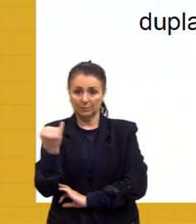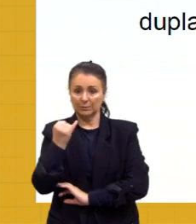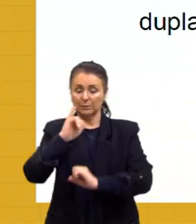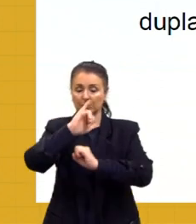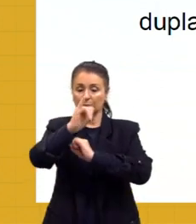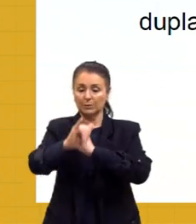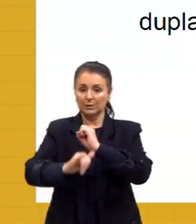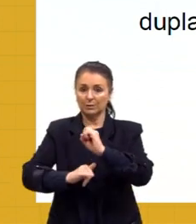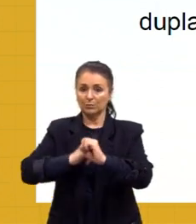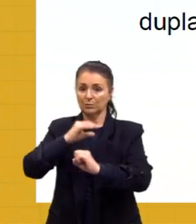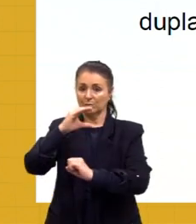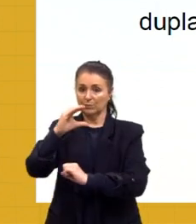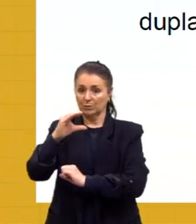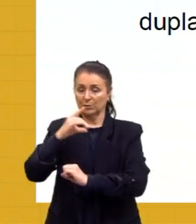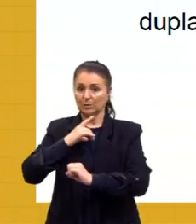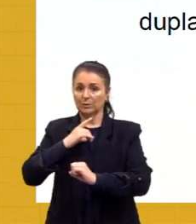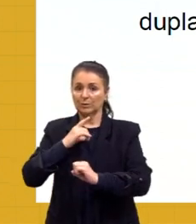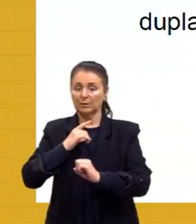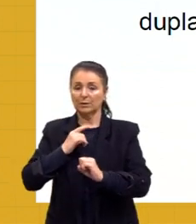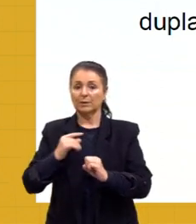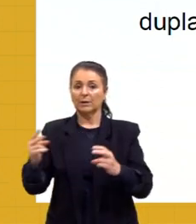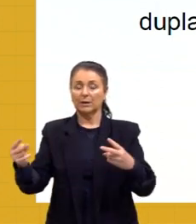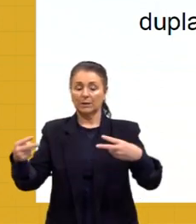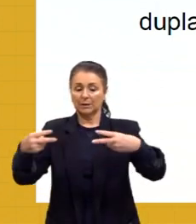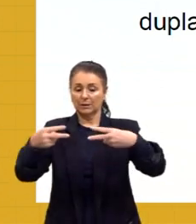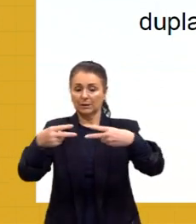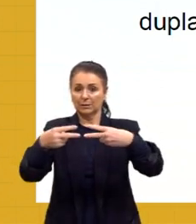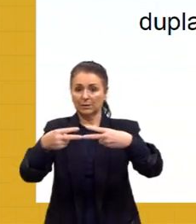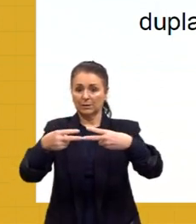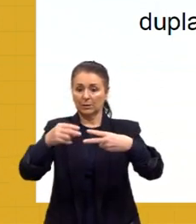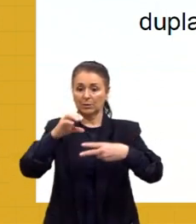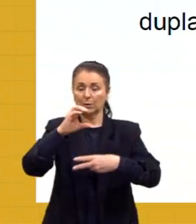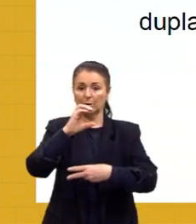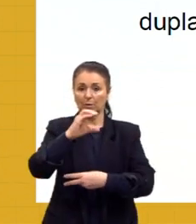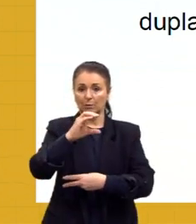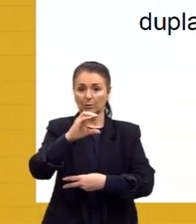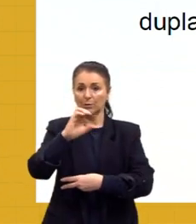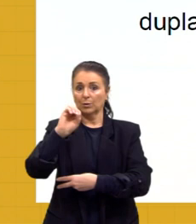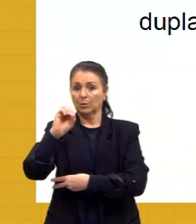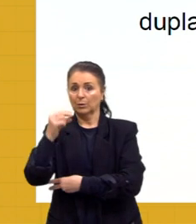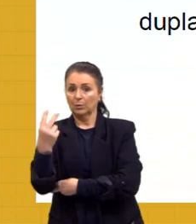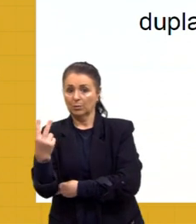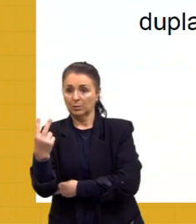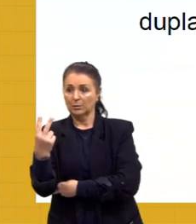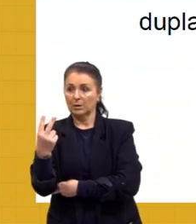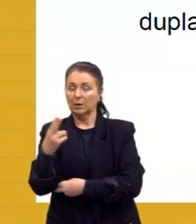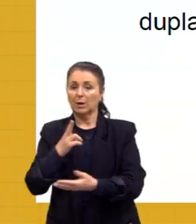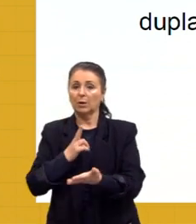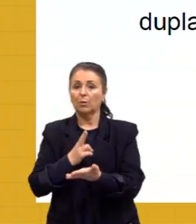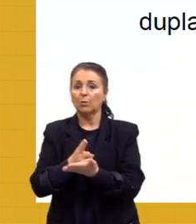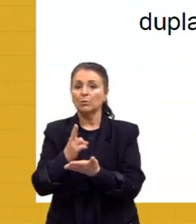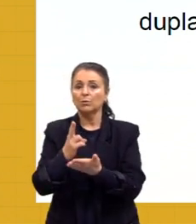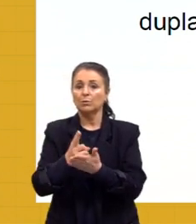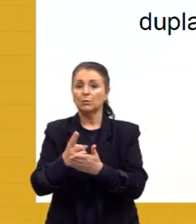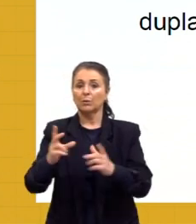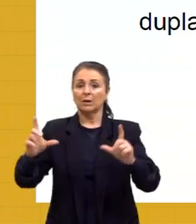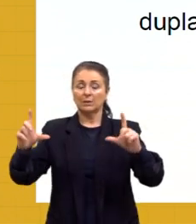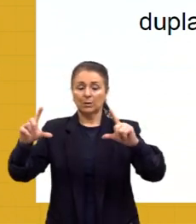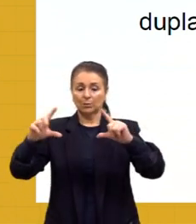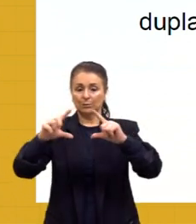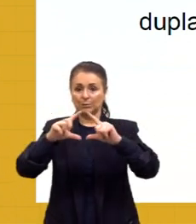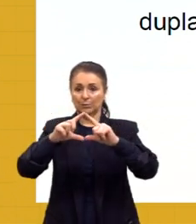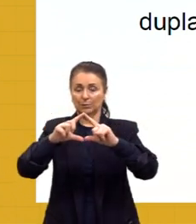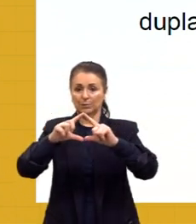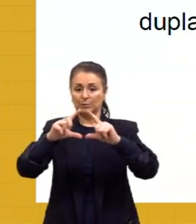os átomos de carbono Se aparecer uma ligação dupla entre um carbono eo oxigênio ela vai continuar sendo saturada porque aquela ligação é